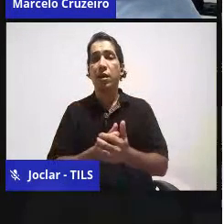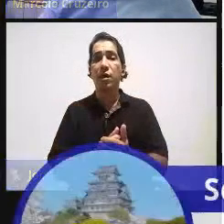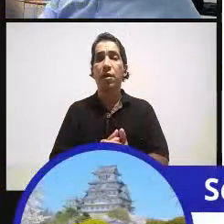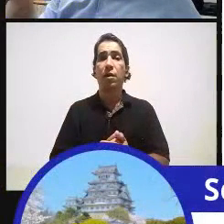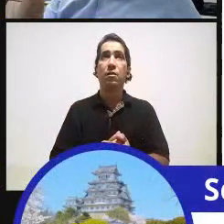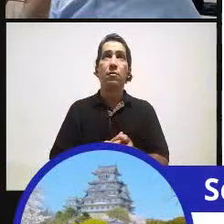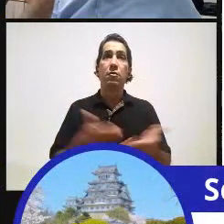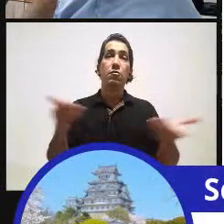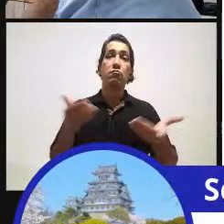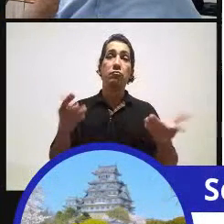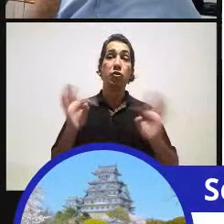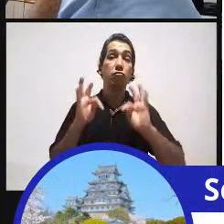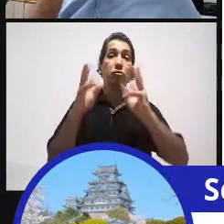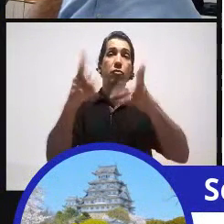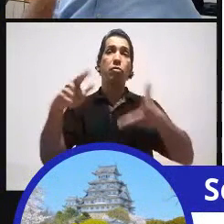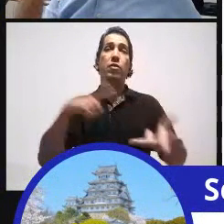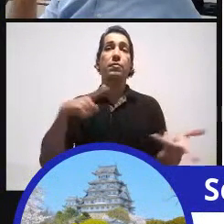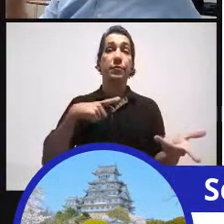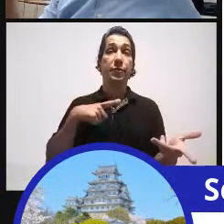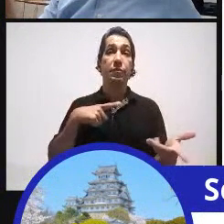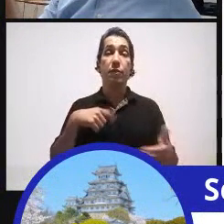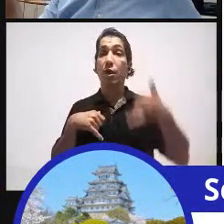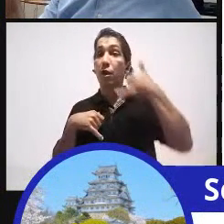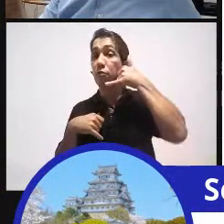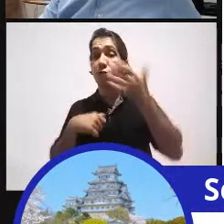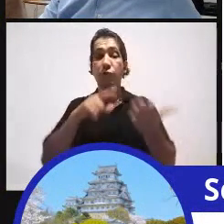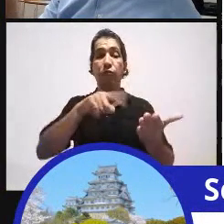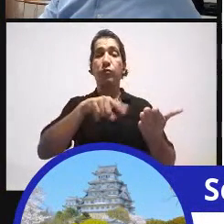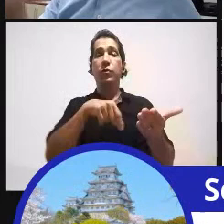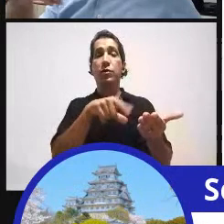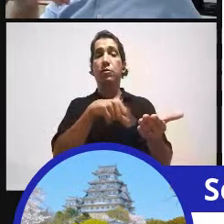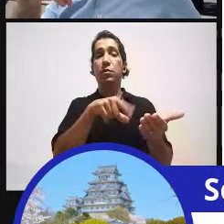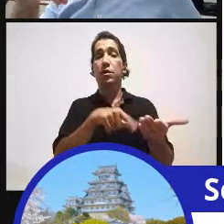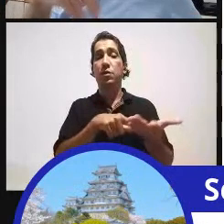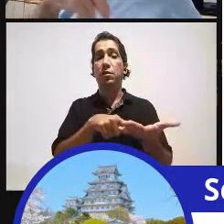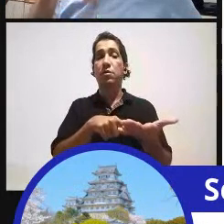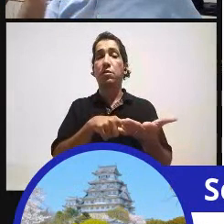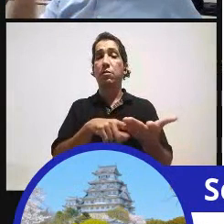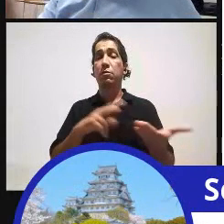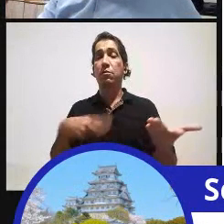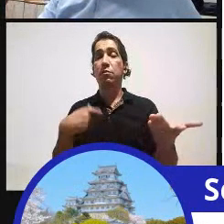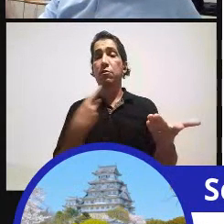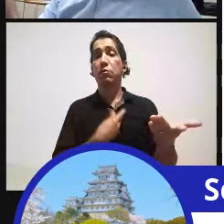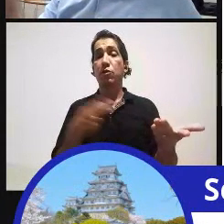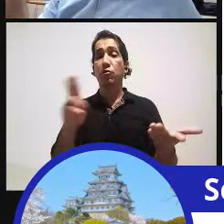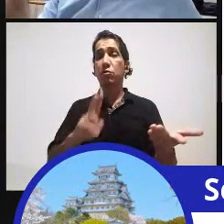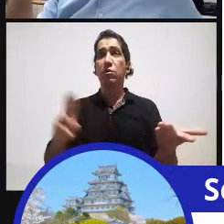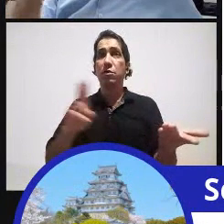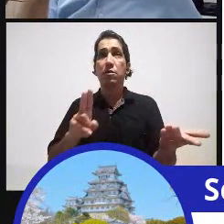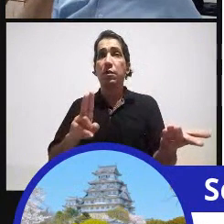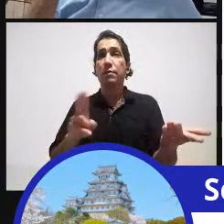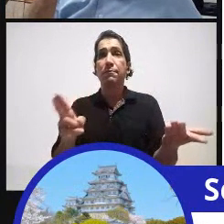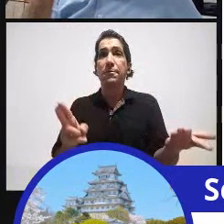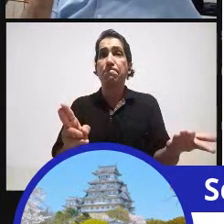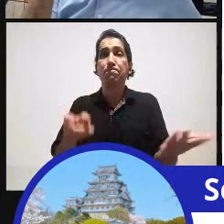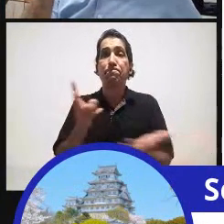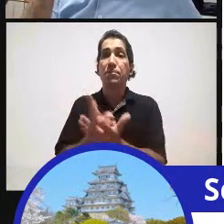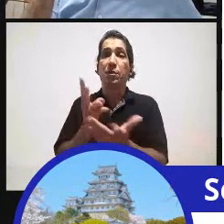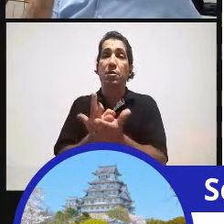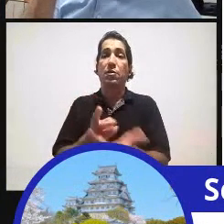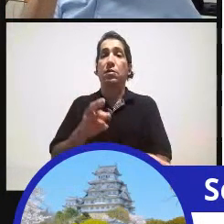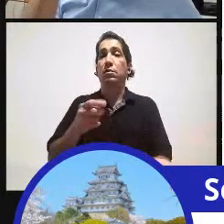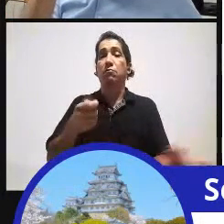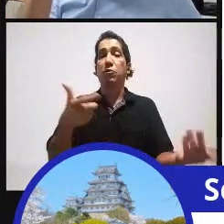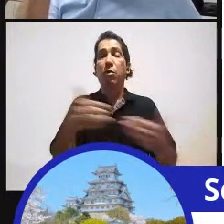celular, né, e nós hoje utilizamos o celular quase que para tudo, né? E você tem lá no